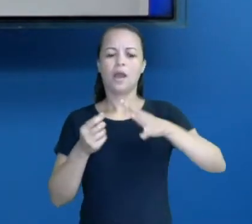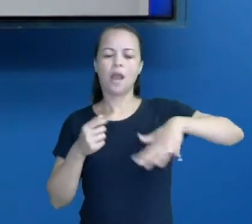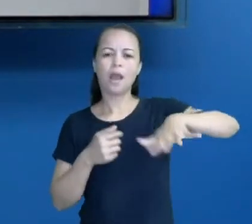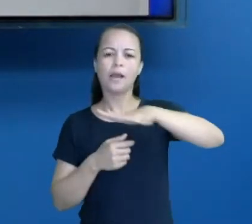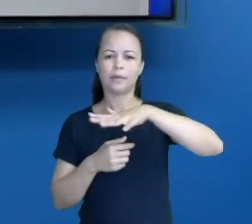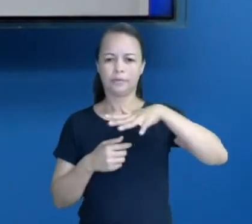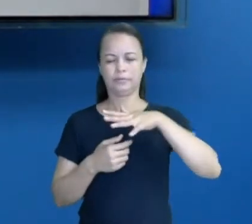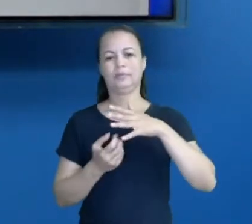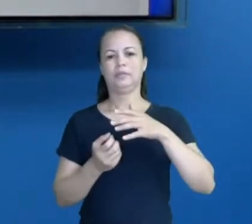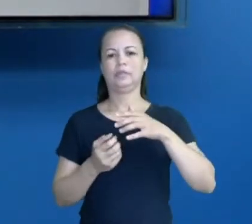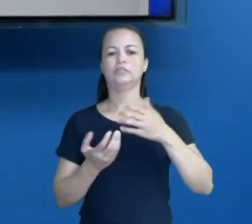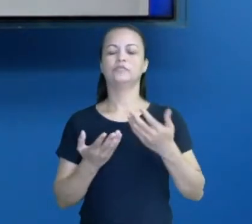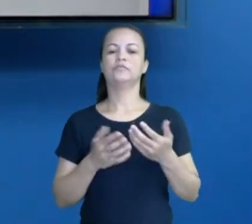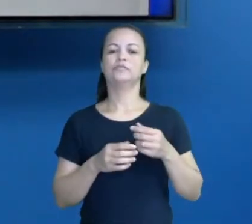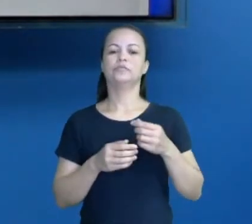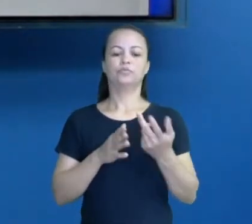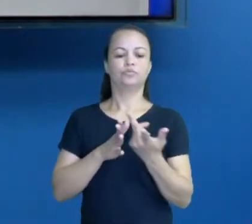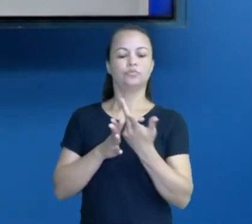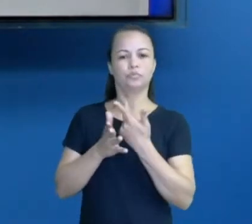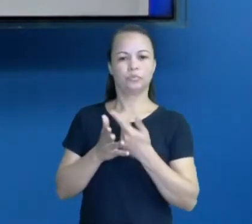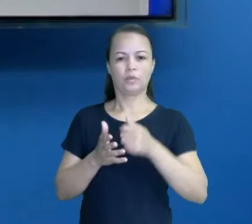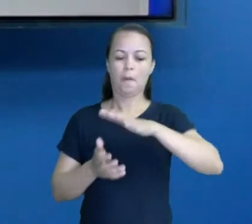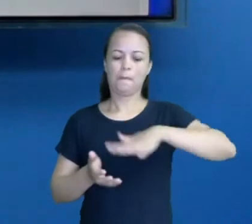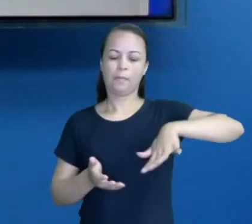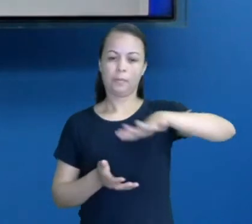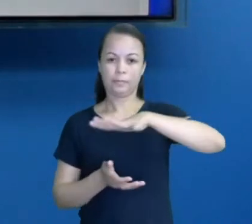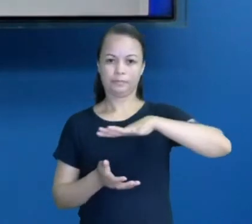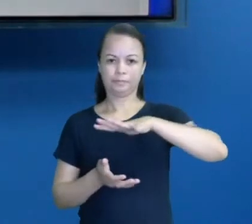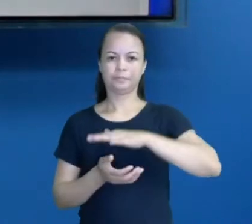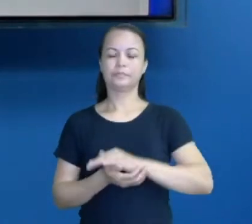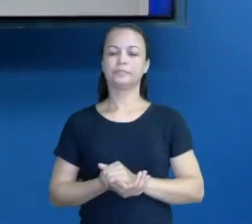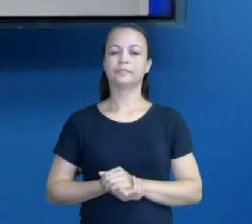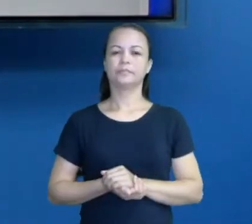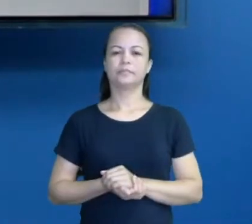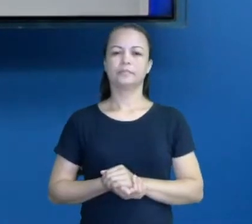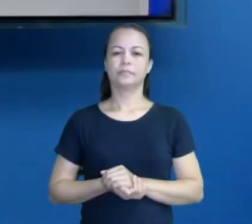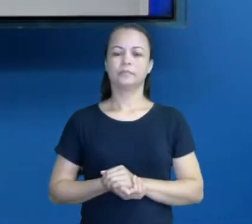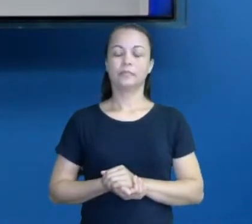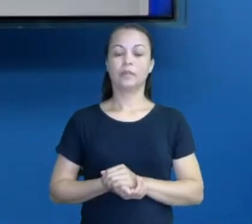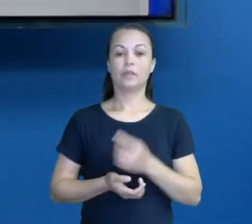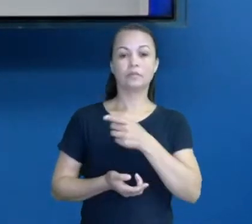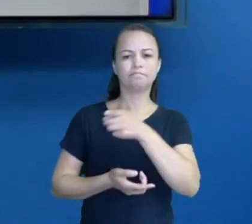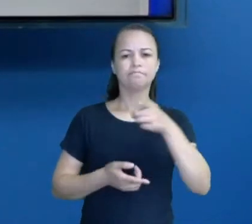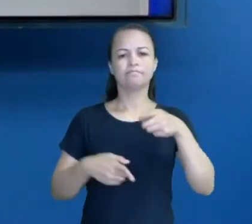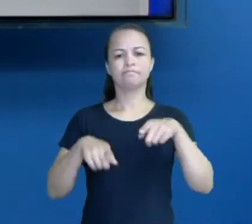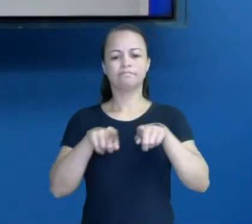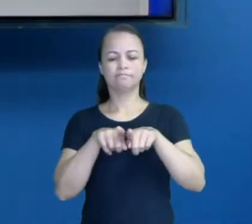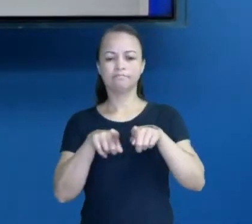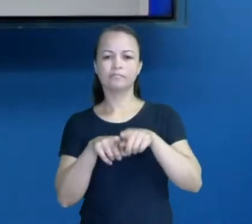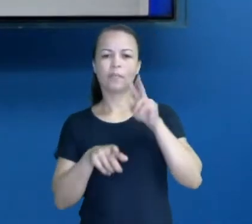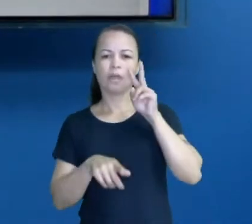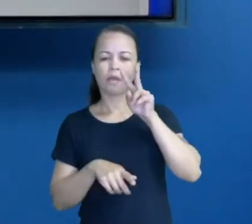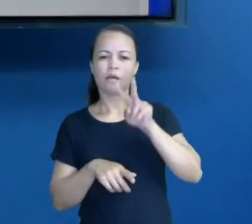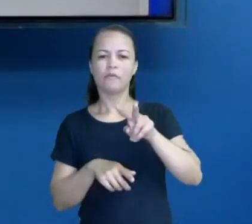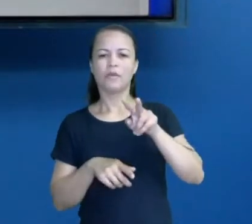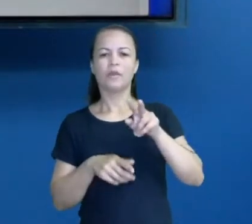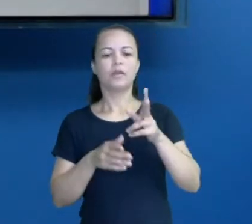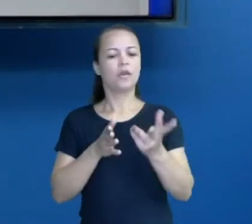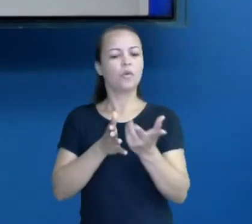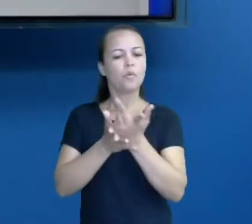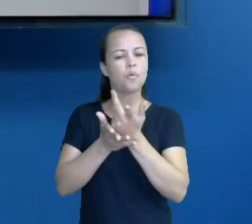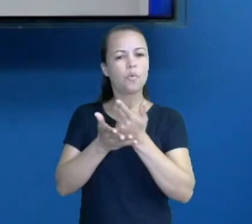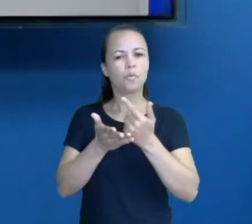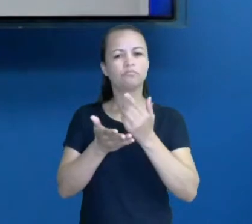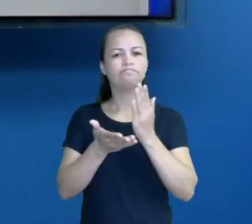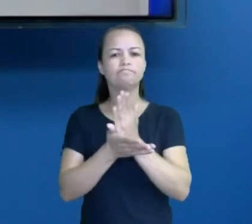das figuras planas. E vai ver também que em algumas figuras, elas mesmo não